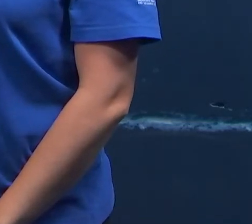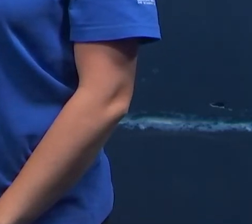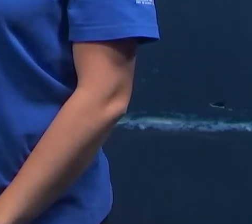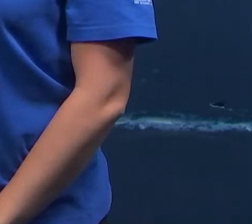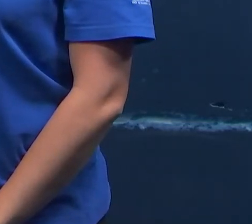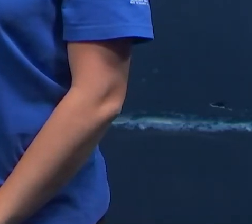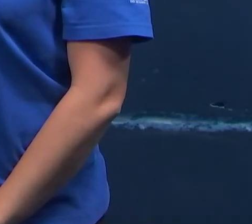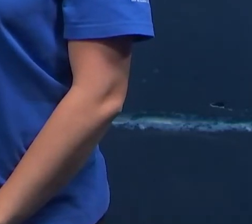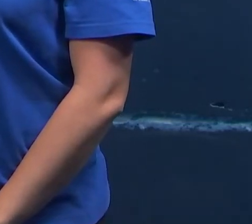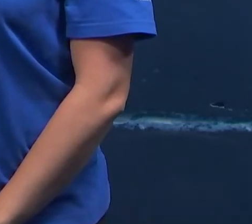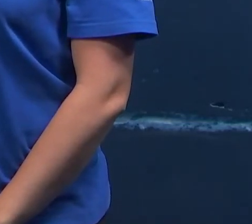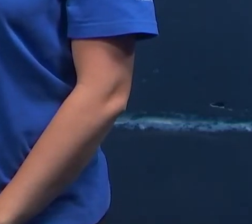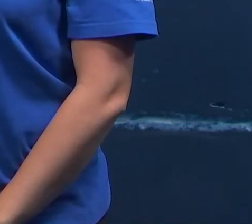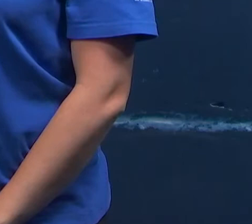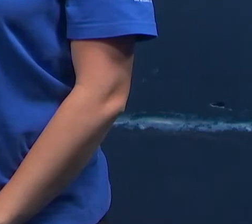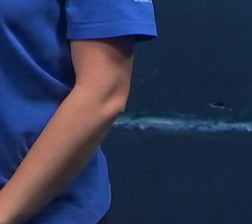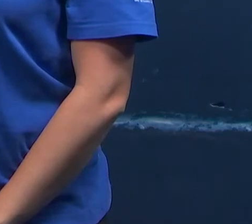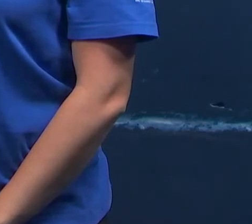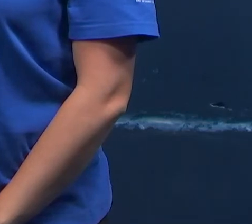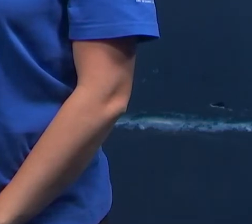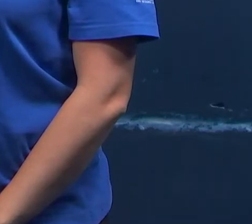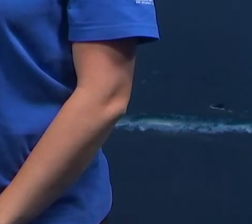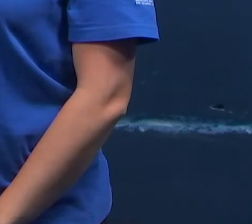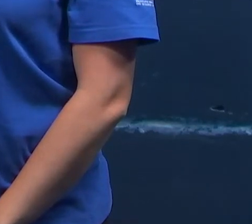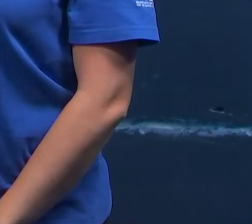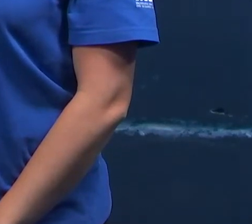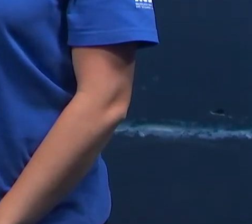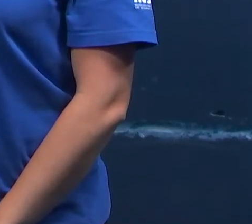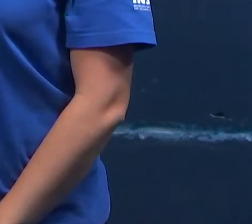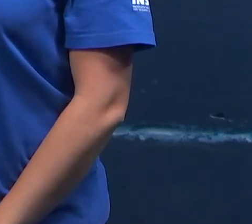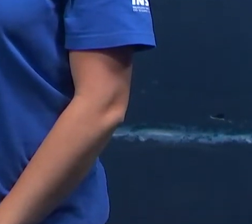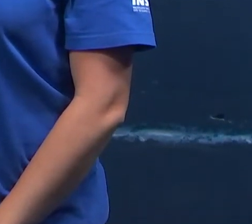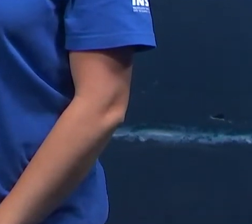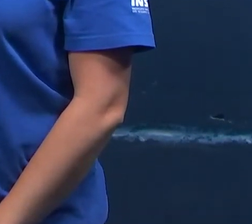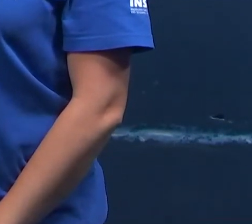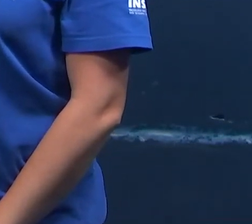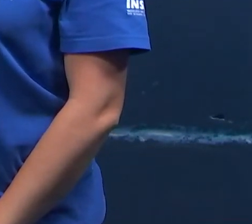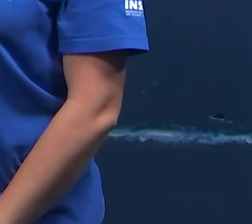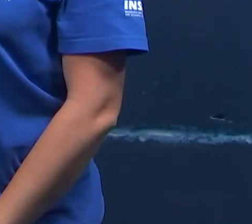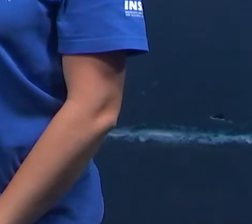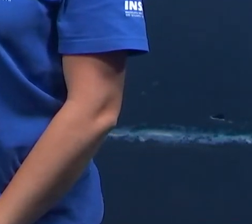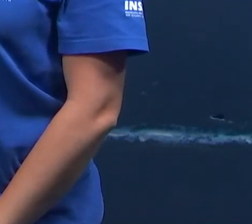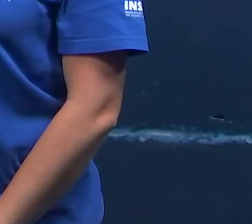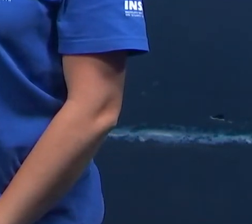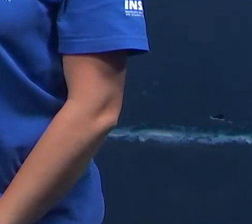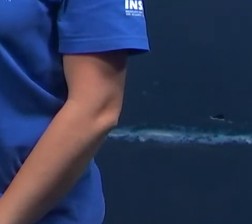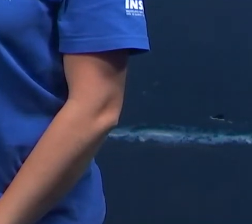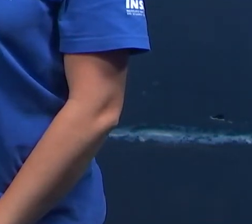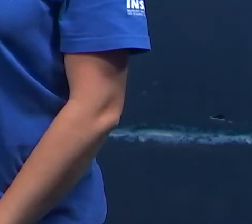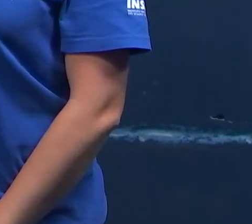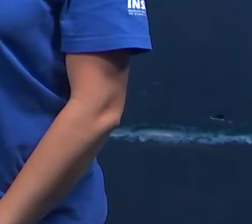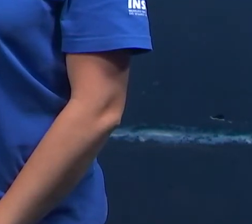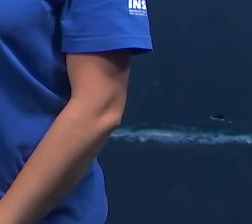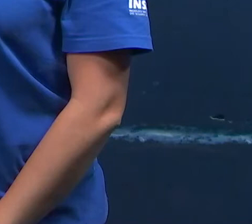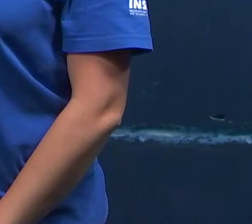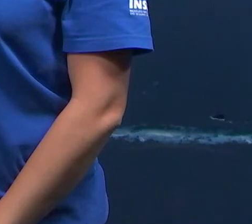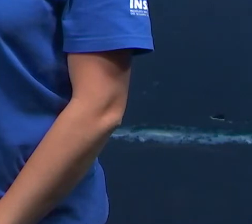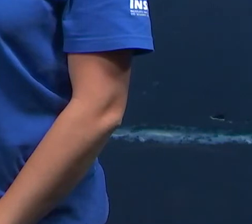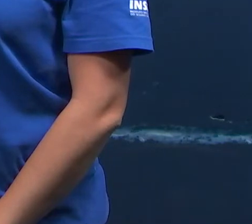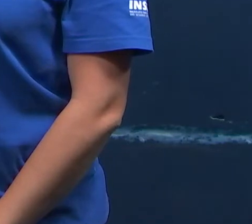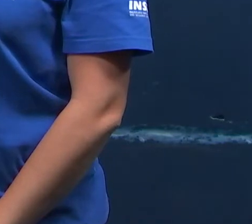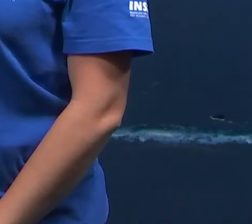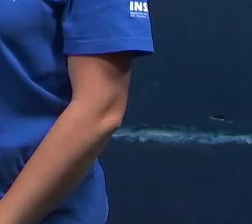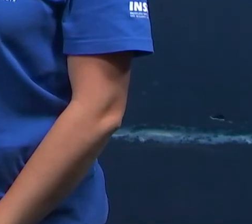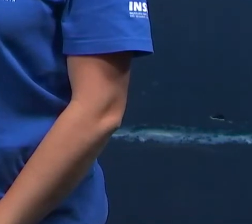de Campinas, hoje nós tivemos como convidada aqui a coordenadora do Núcleo de